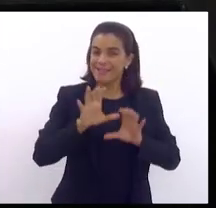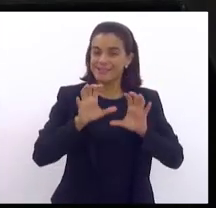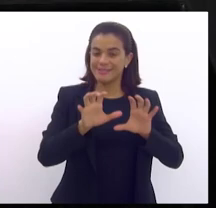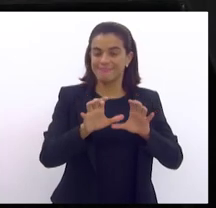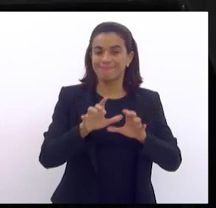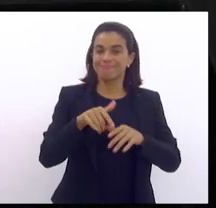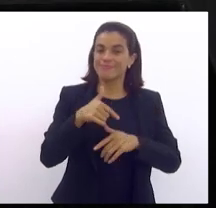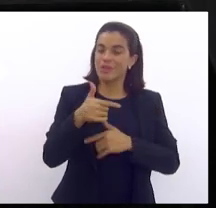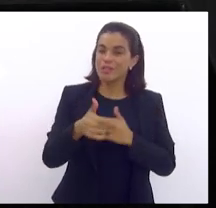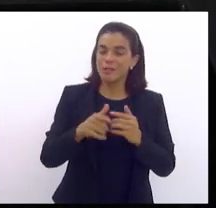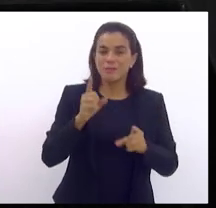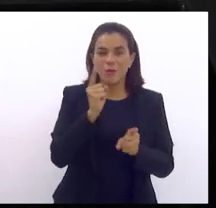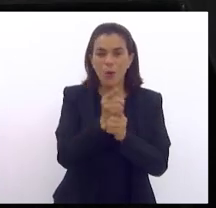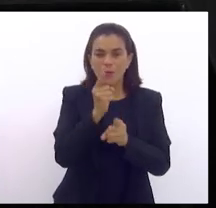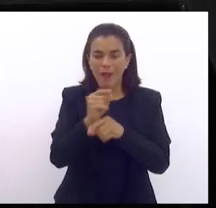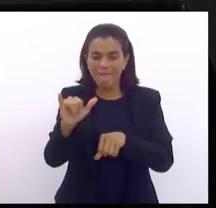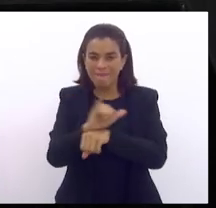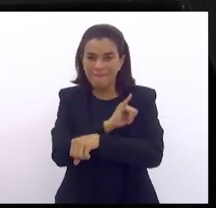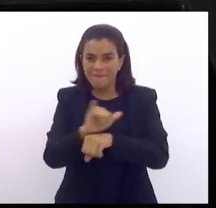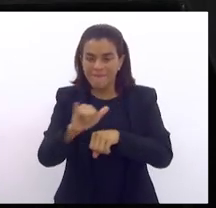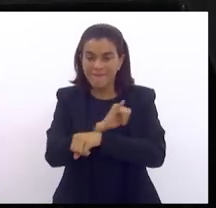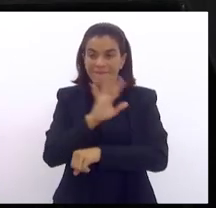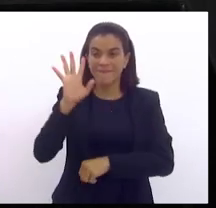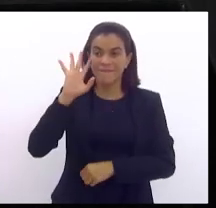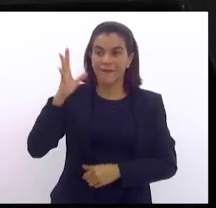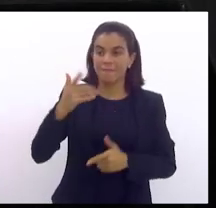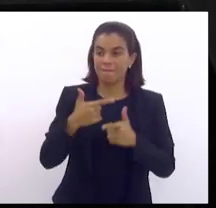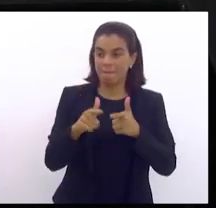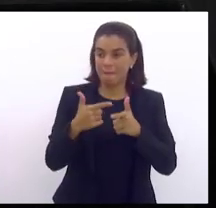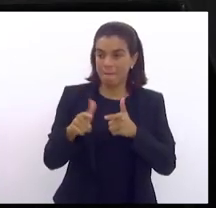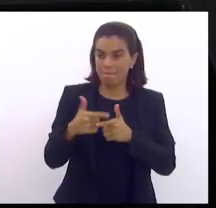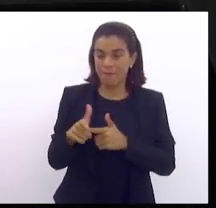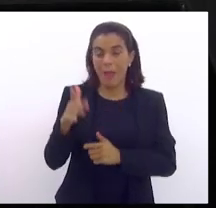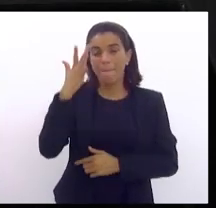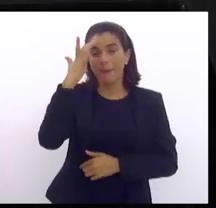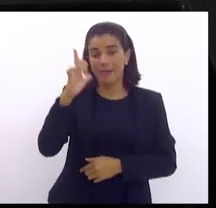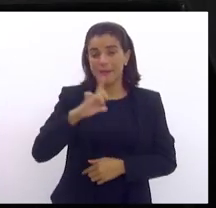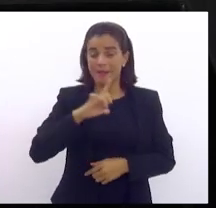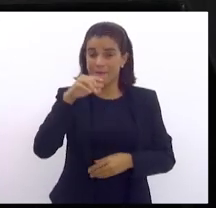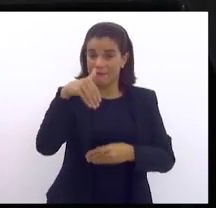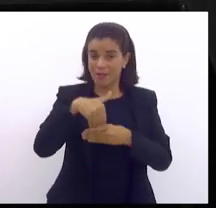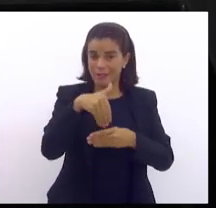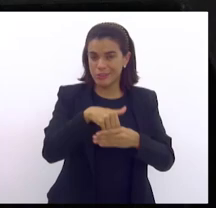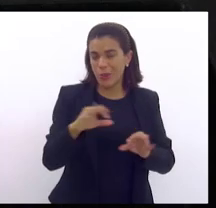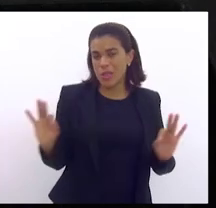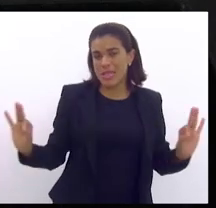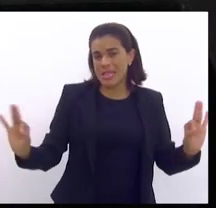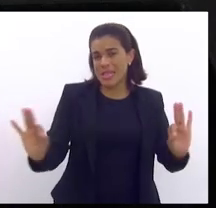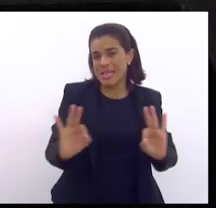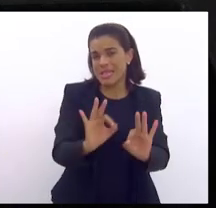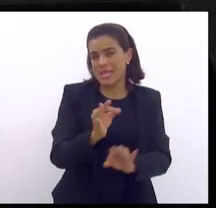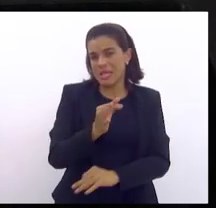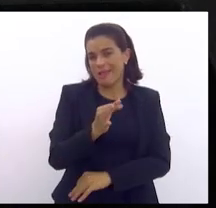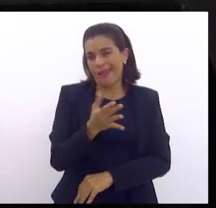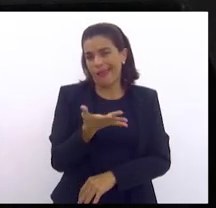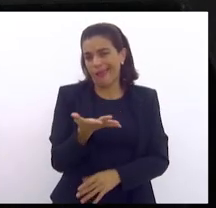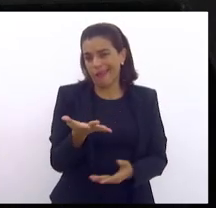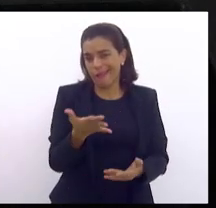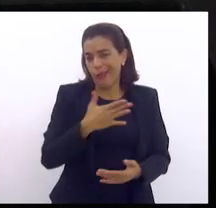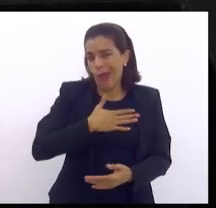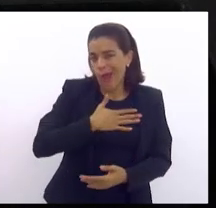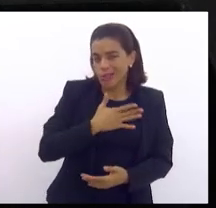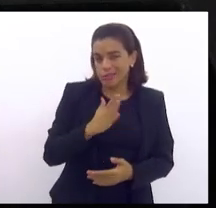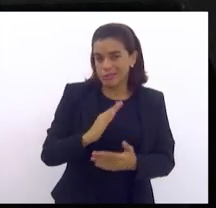iremos encontrar as soluções. Como amanhã teremos essa votação, ninguém gosta de aumentar imposto, mas